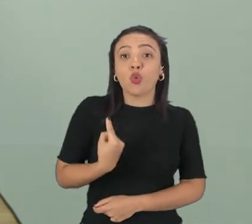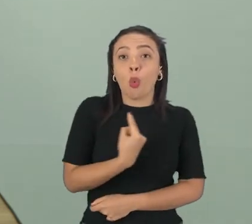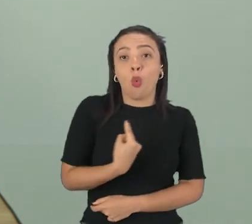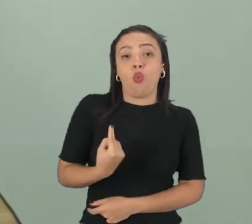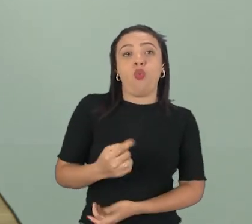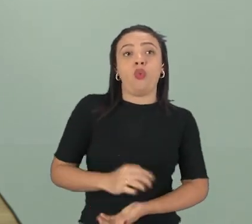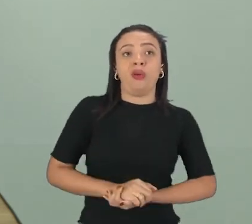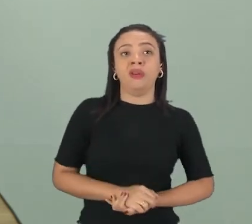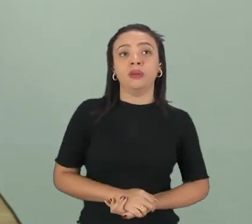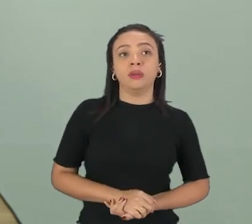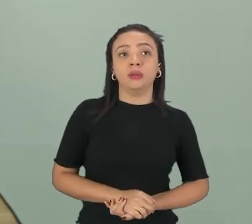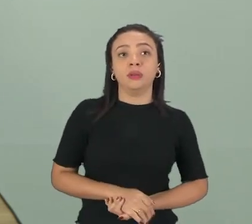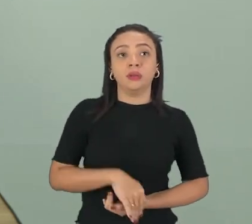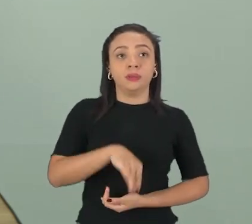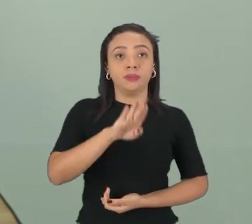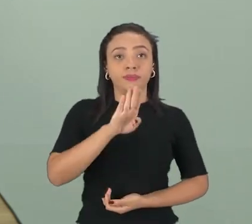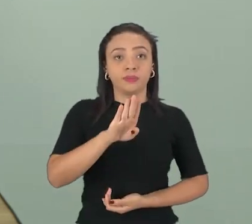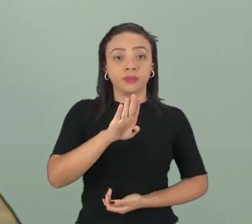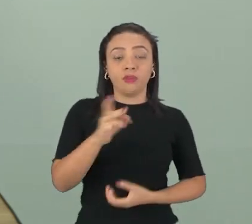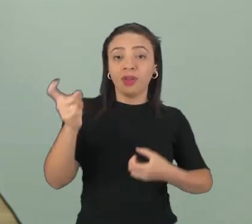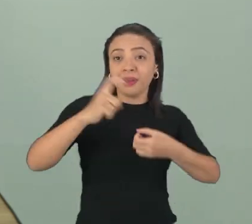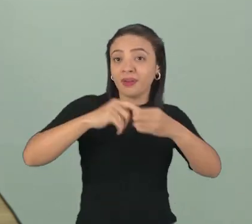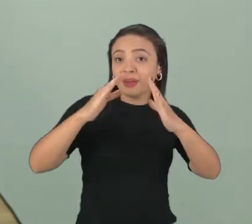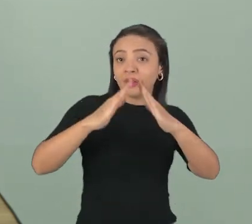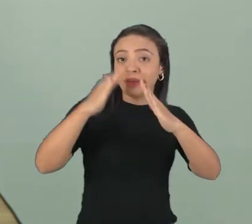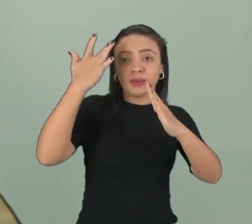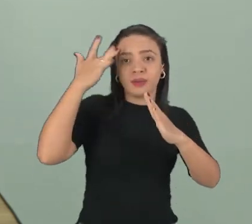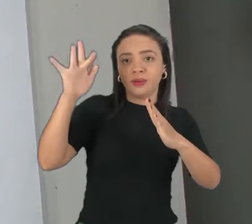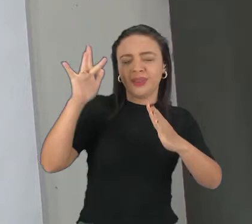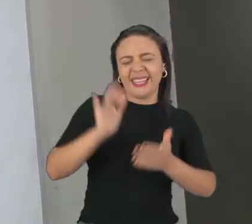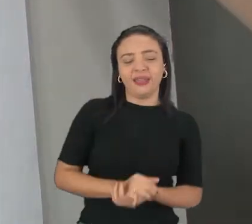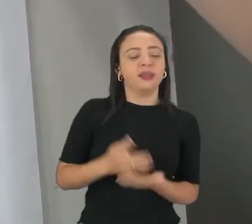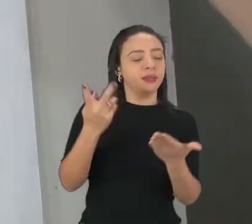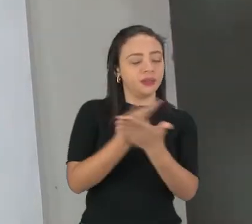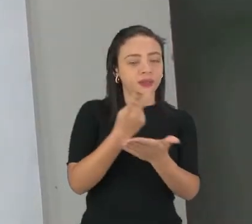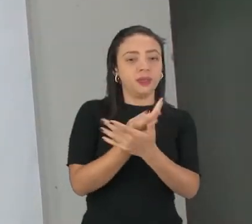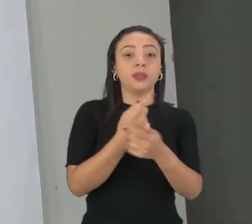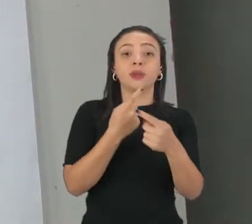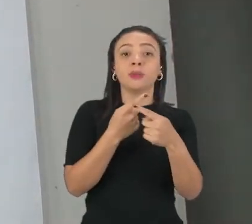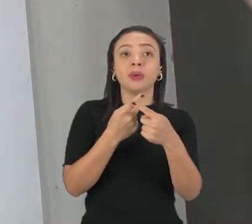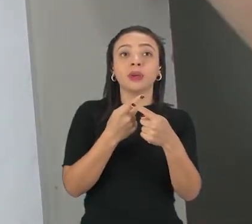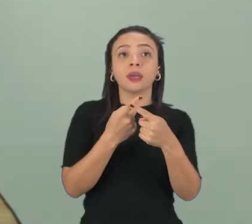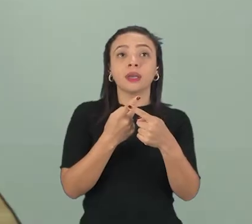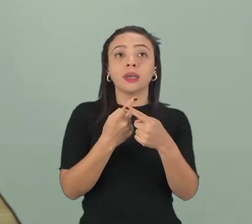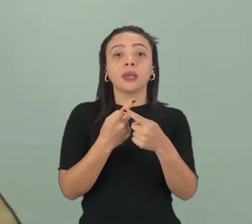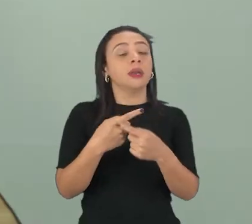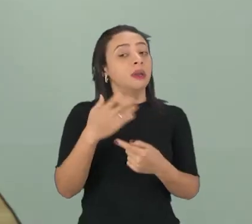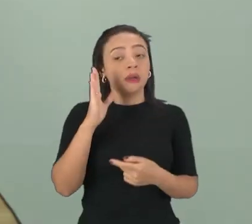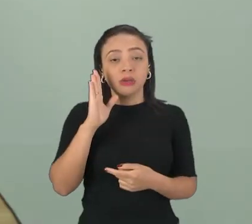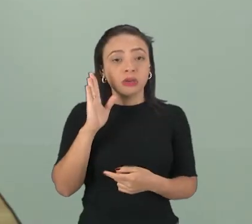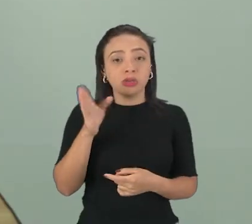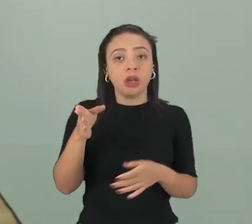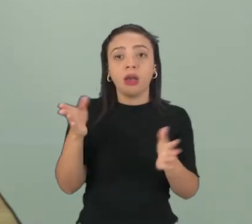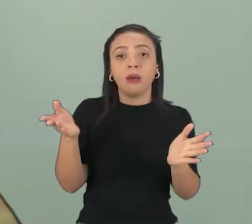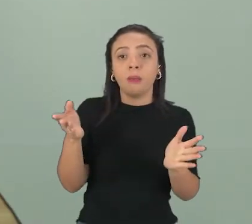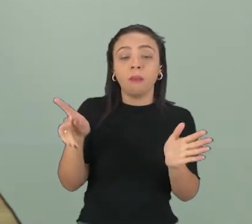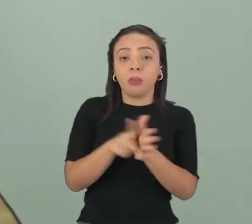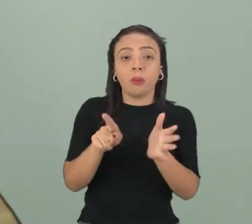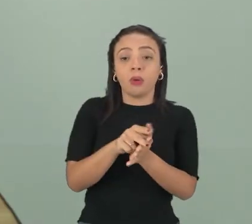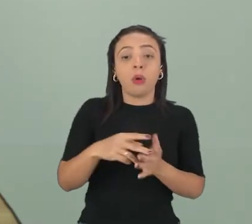natureza. Não sabia voltar para casa? Não, porque ele estava dentro do habitat dele, né?